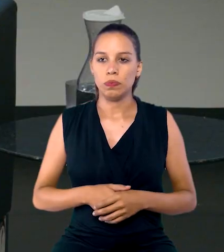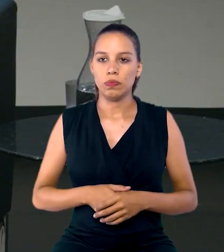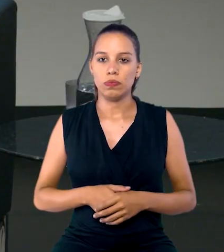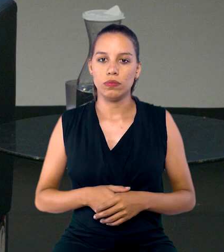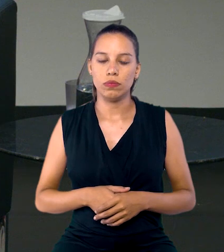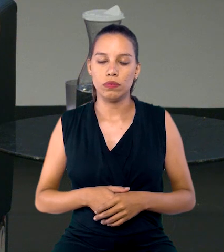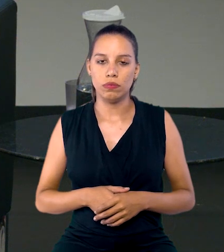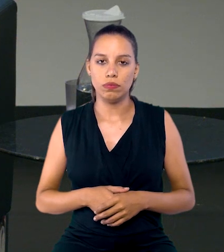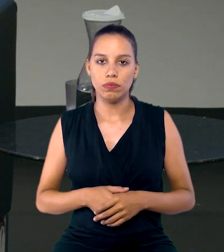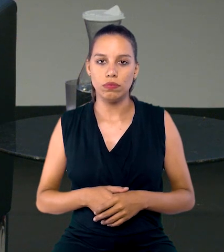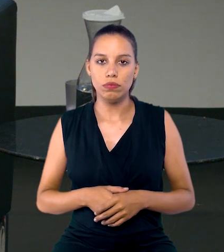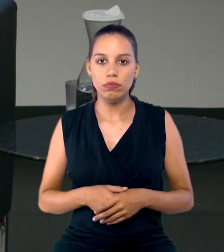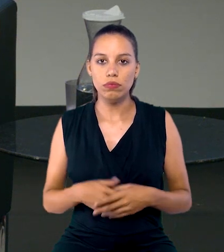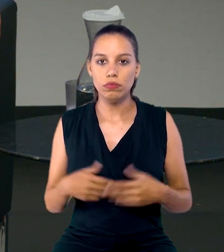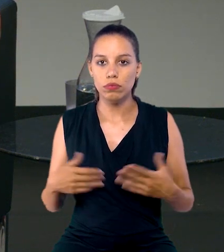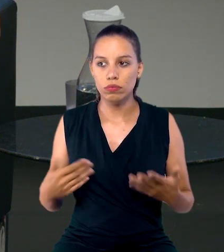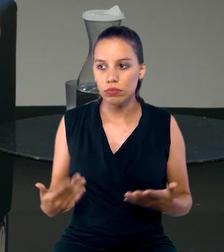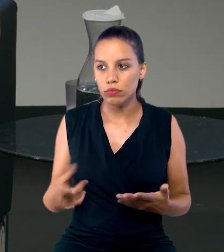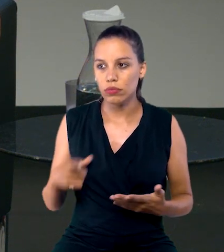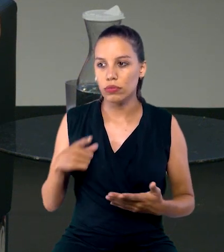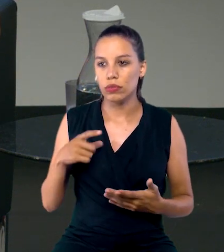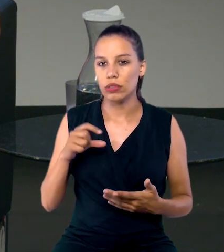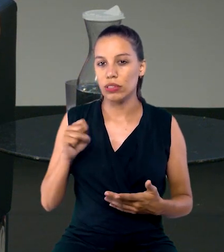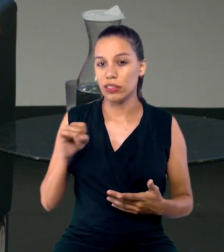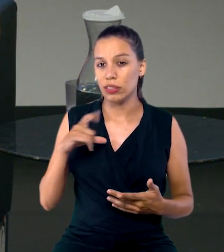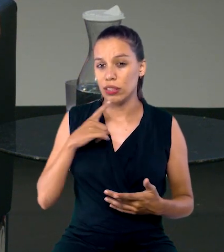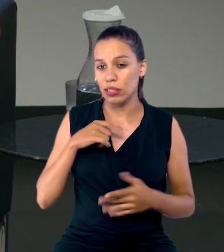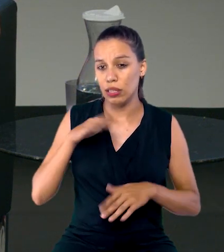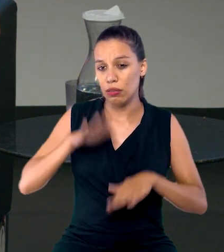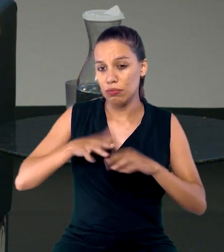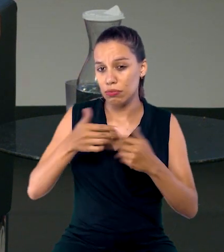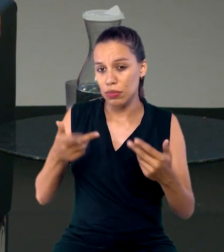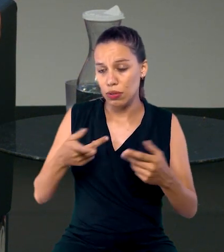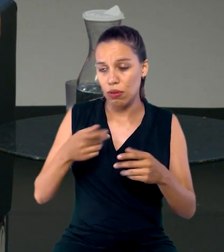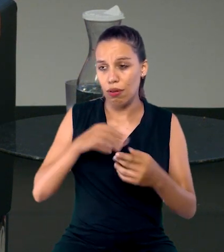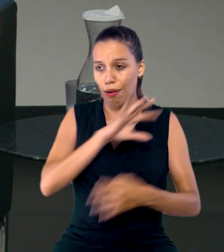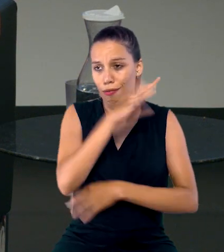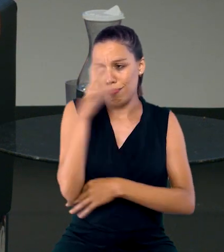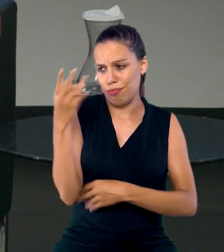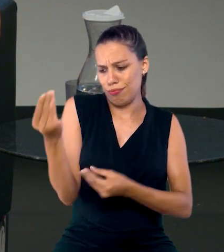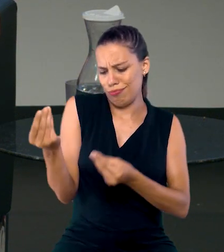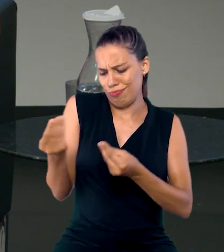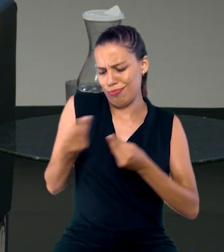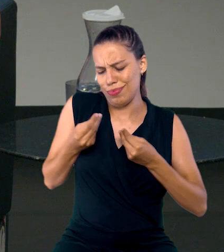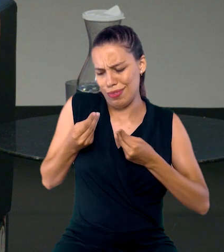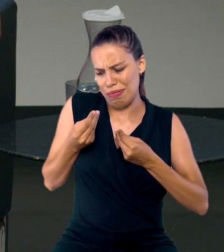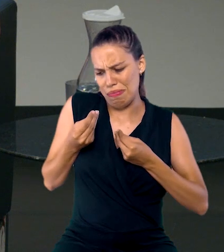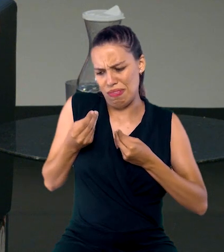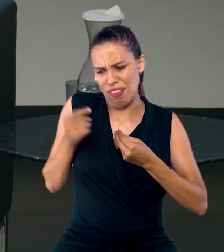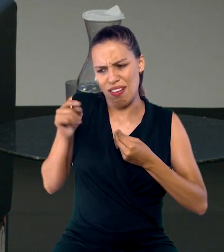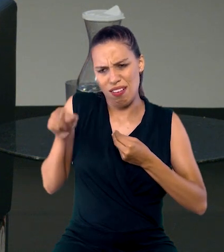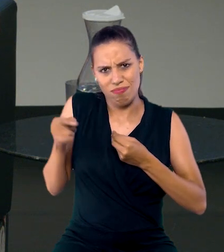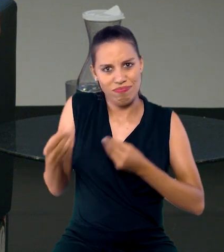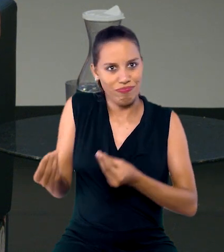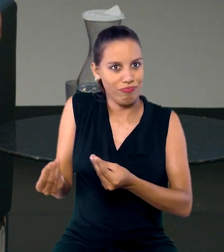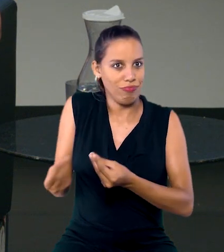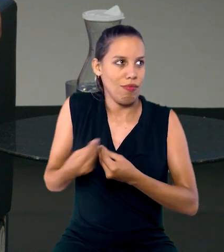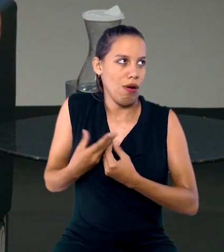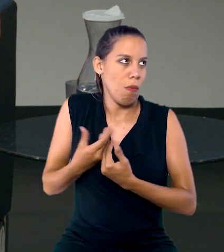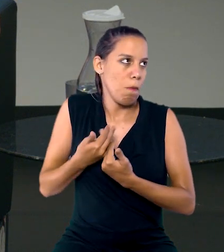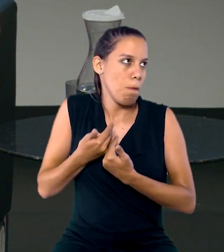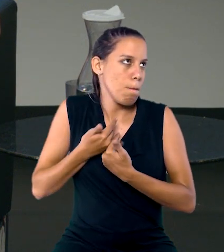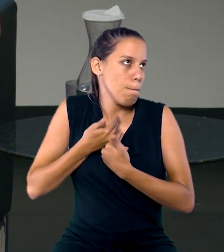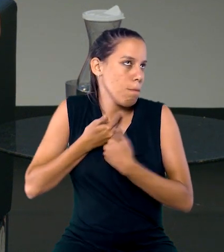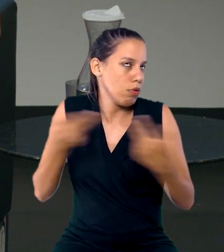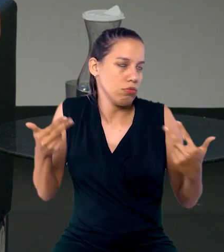Se tem algo que a floresta me deu, talvez o mais importante, a floresta me deu tanto, e quando eu